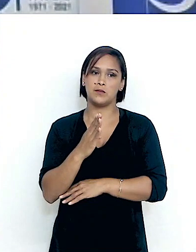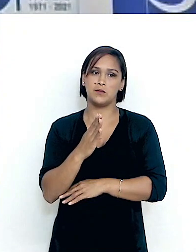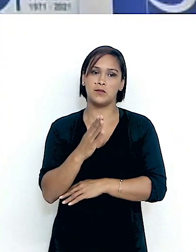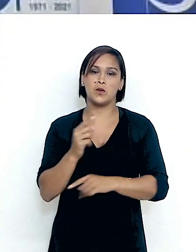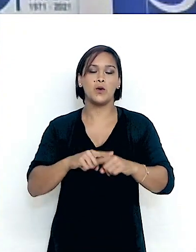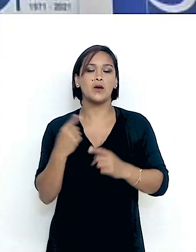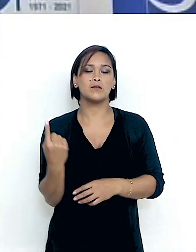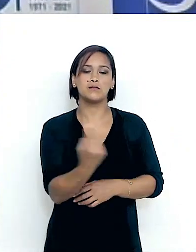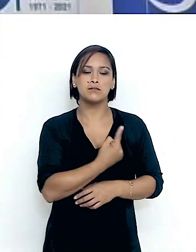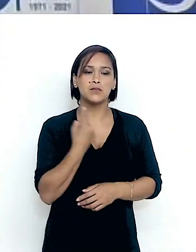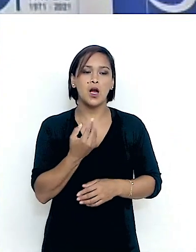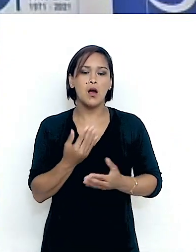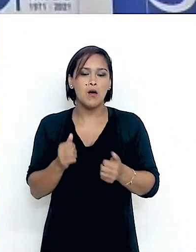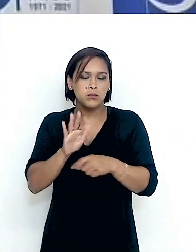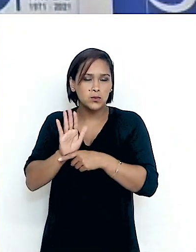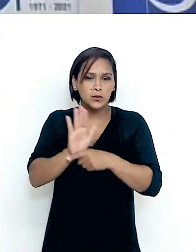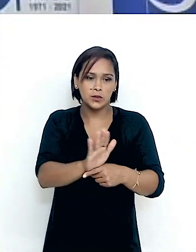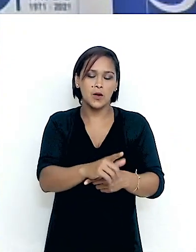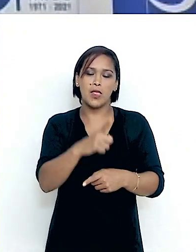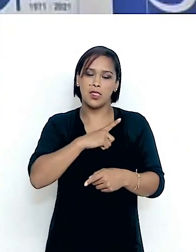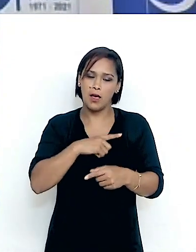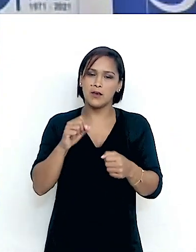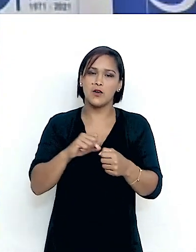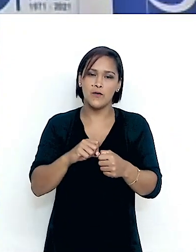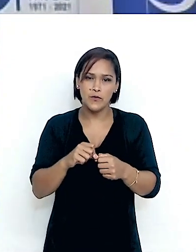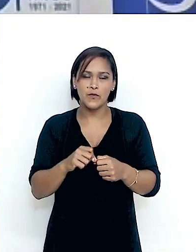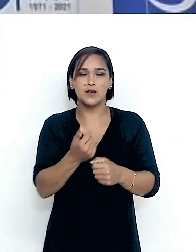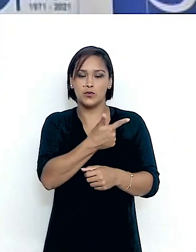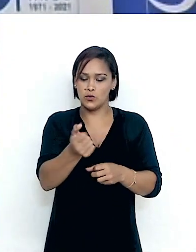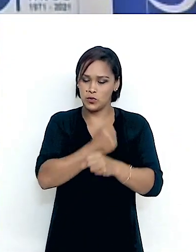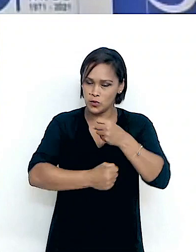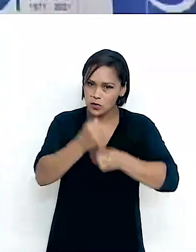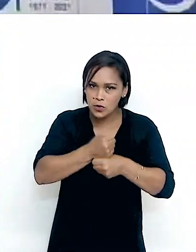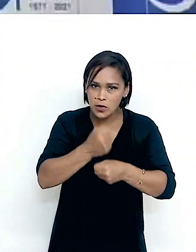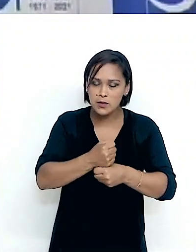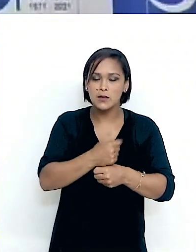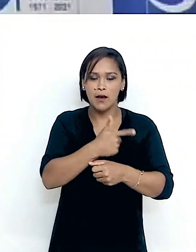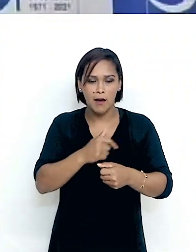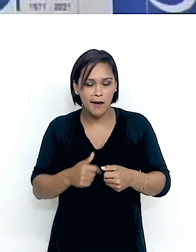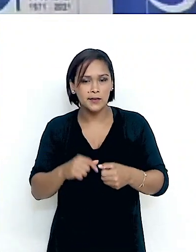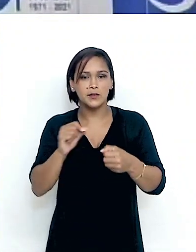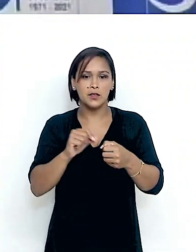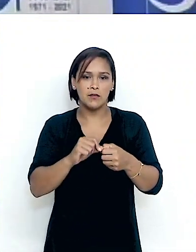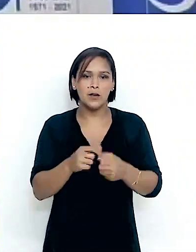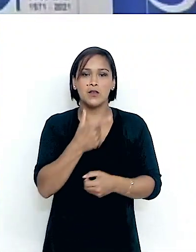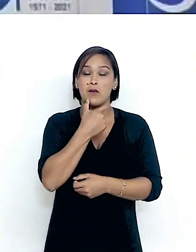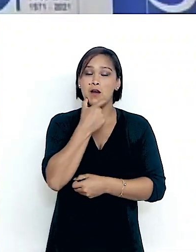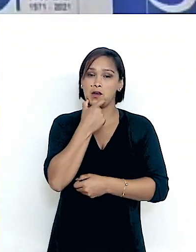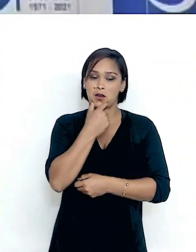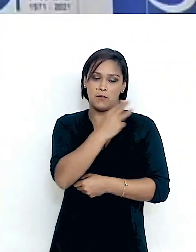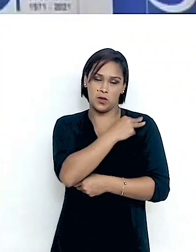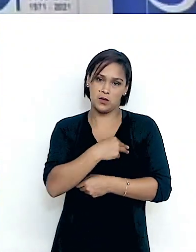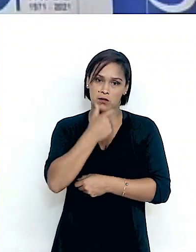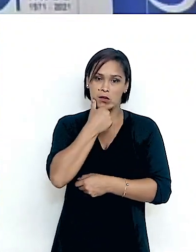E a nossa contribuição tem sido dada nos últimos tempos, nos últimos 2 anos, desde que, enfim, o ministro Ernesto Araújo